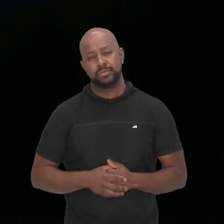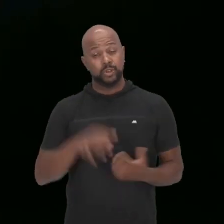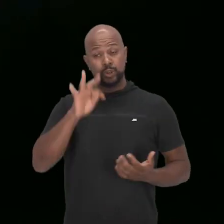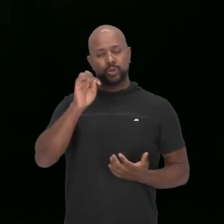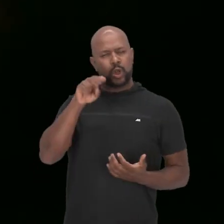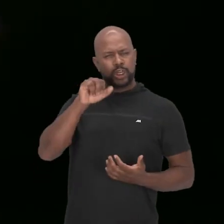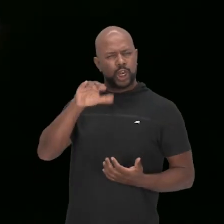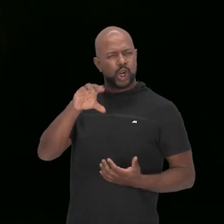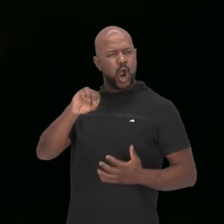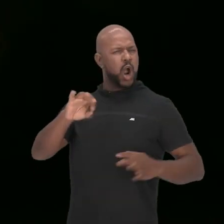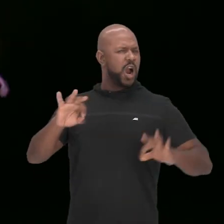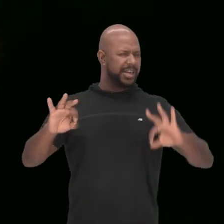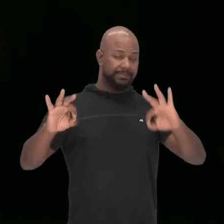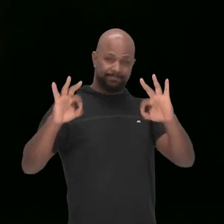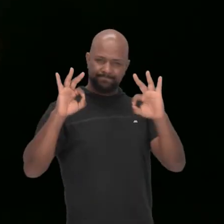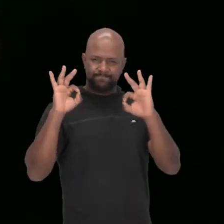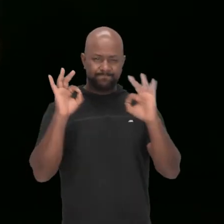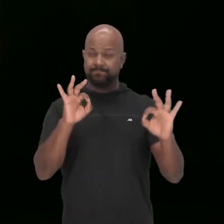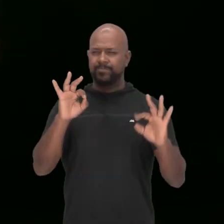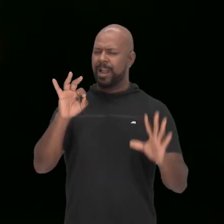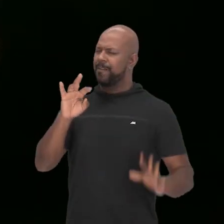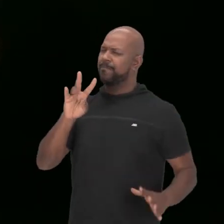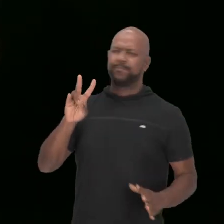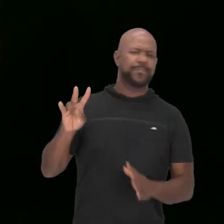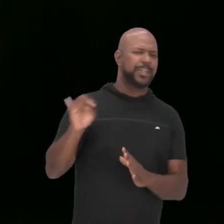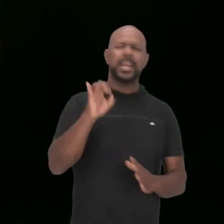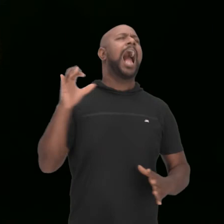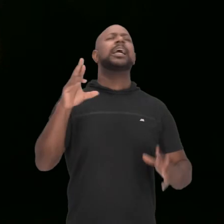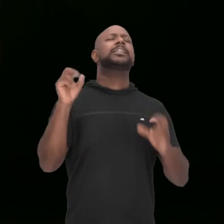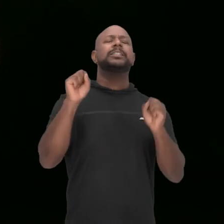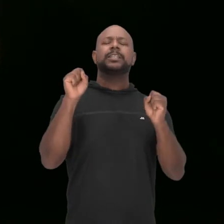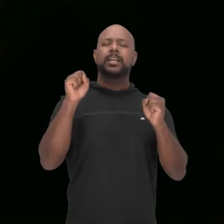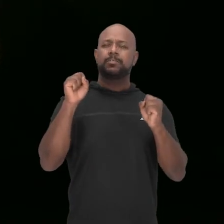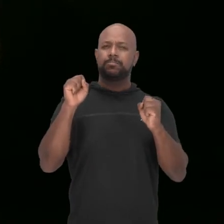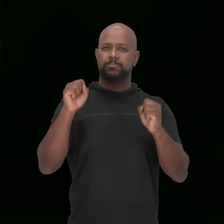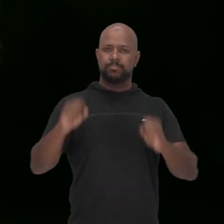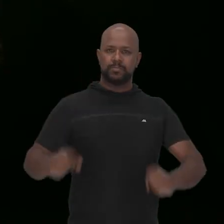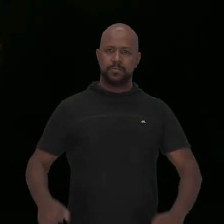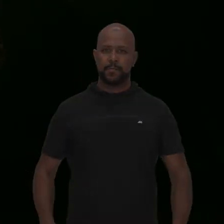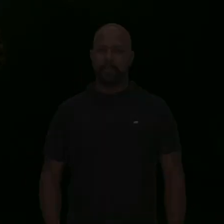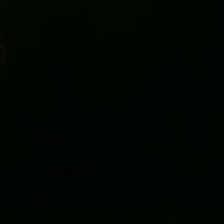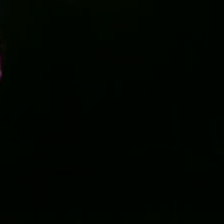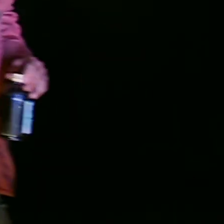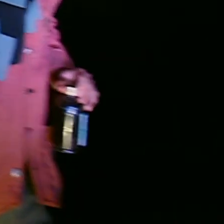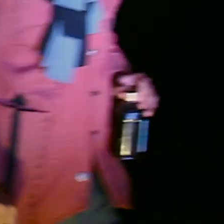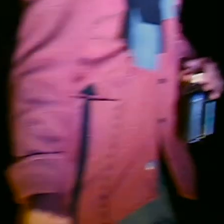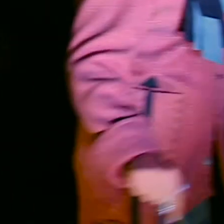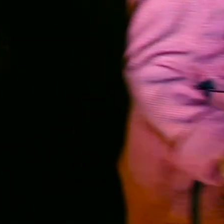Natural. Tônico! Biaça!